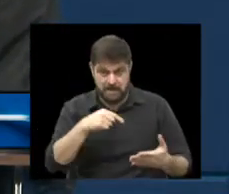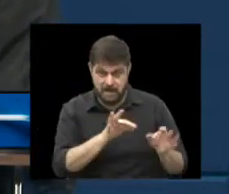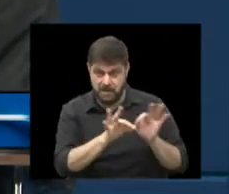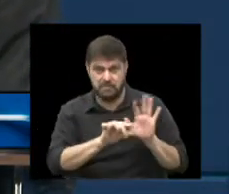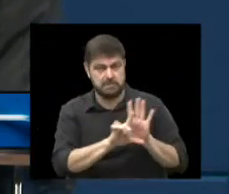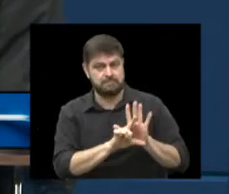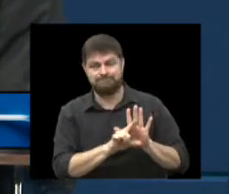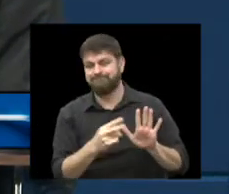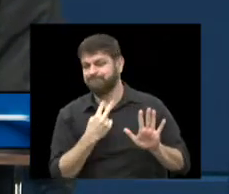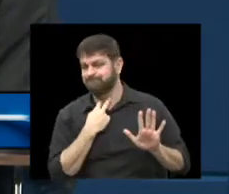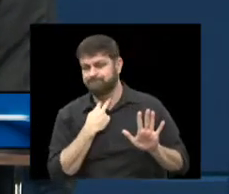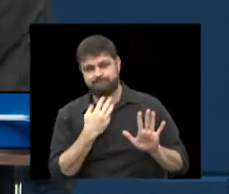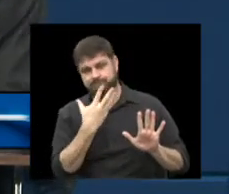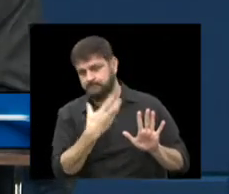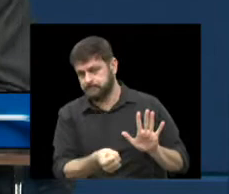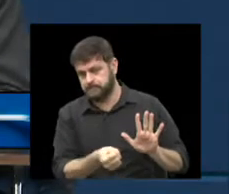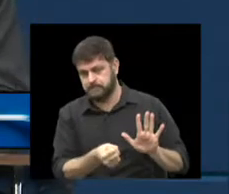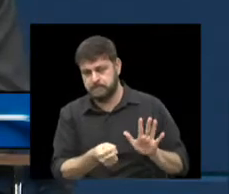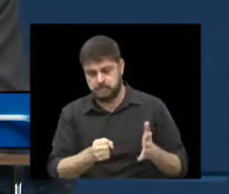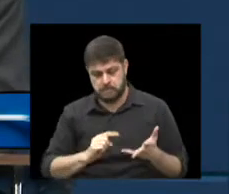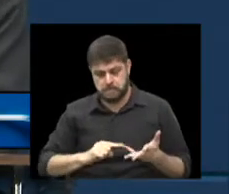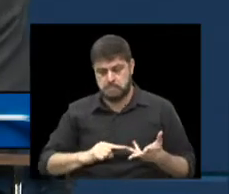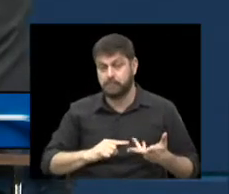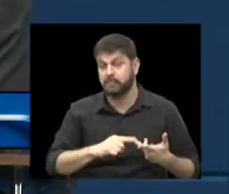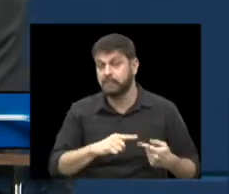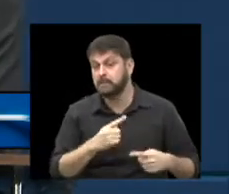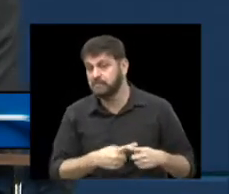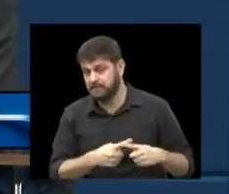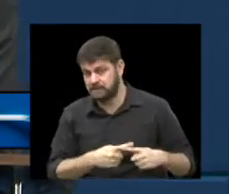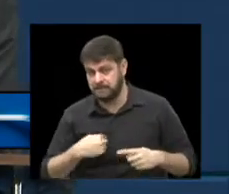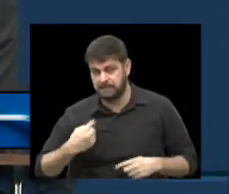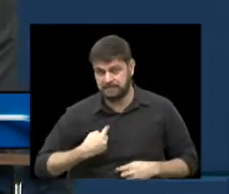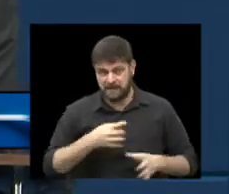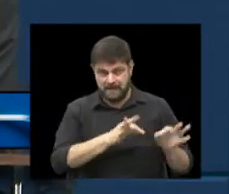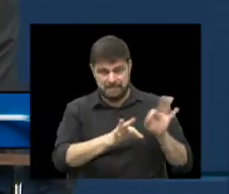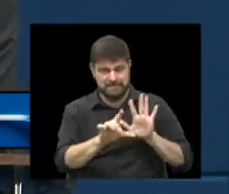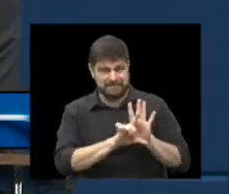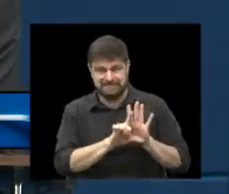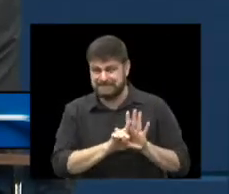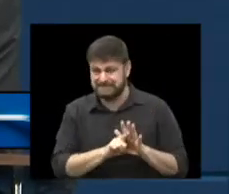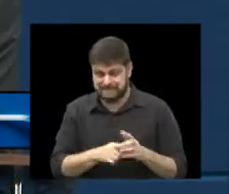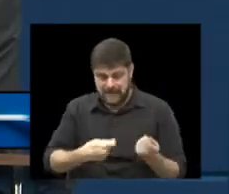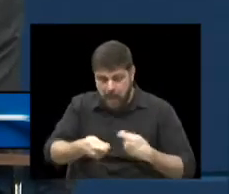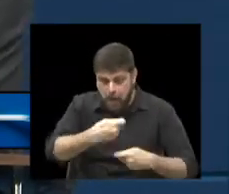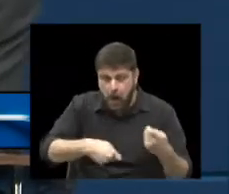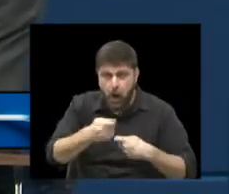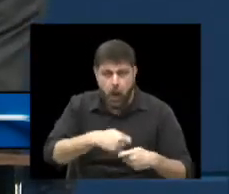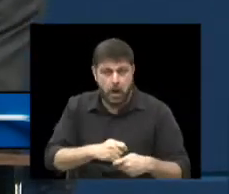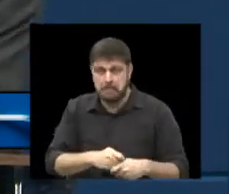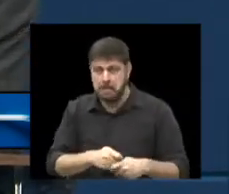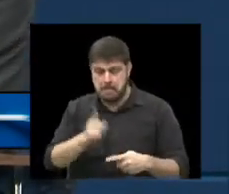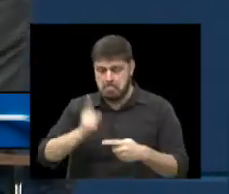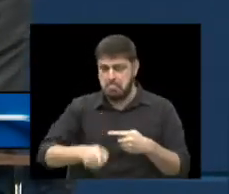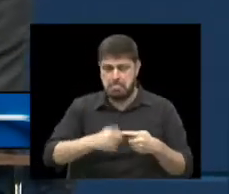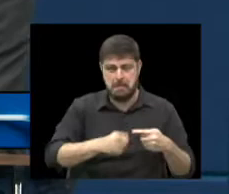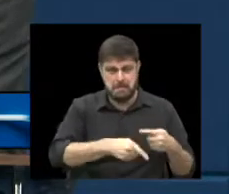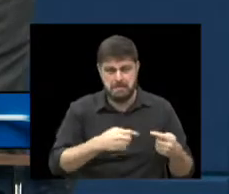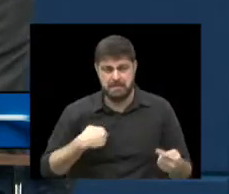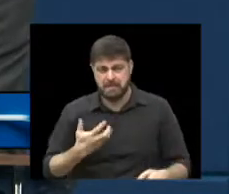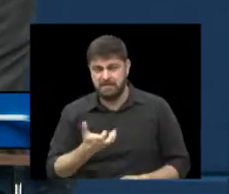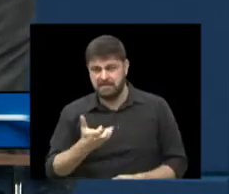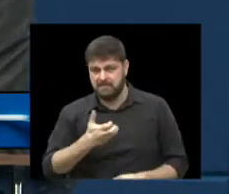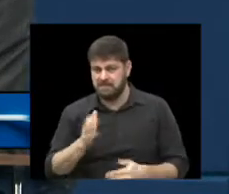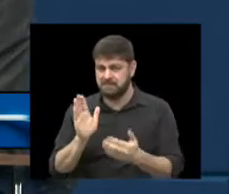é inaceitável, por alguns motivos. O projeto inibe uma atividade econômica super relevante. Eu quero aqui fazer